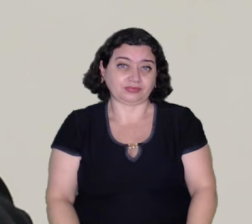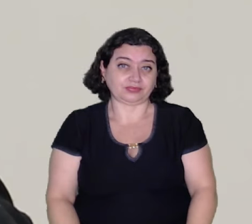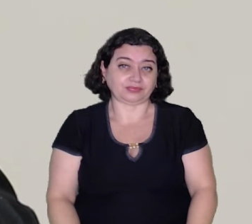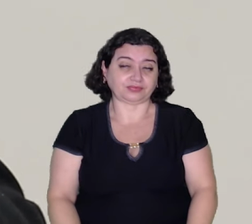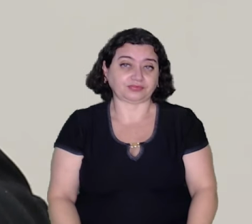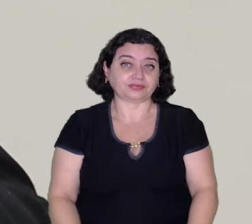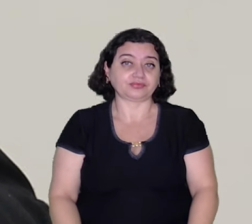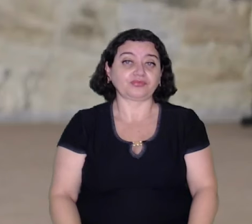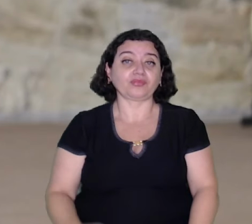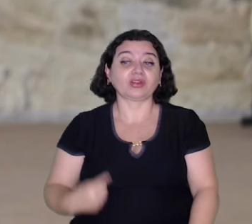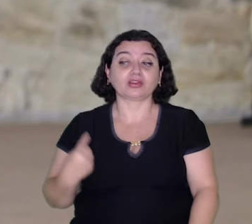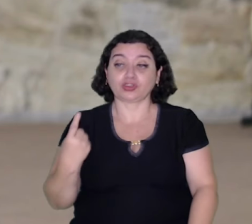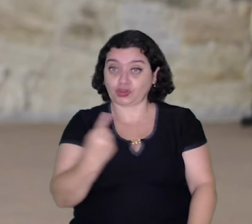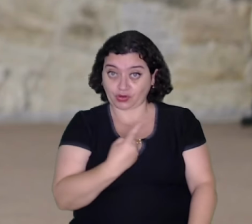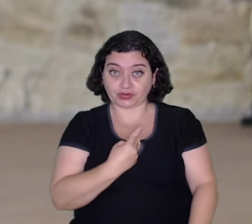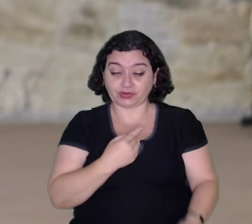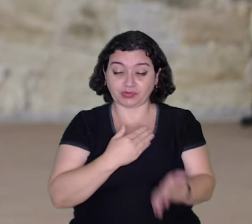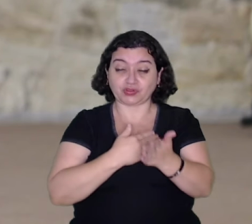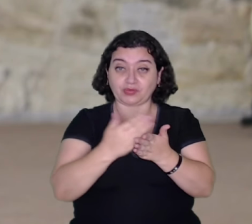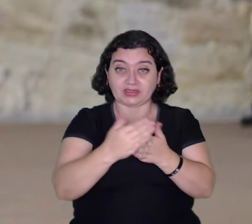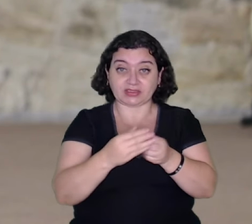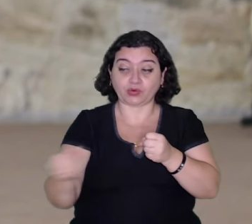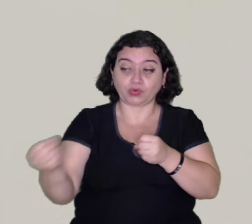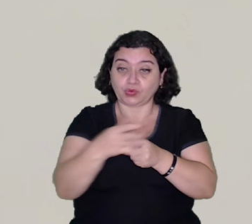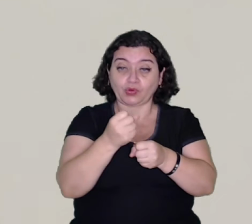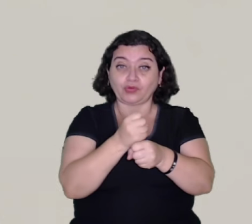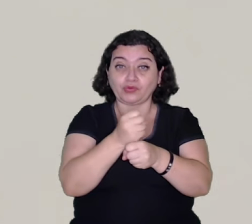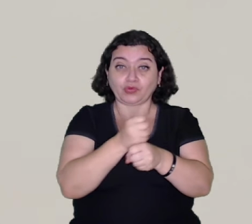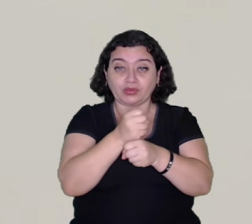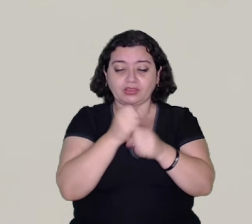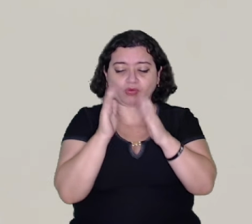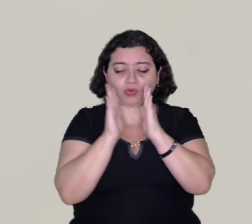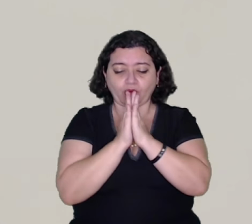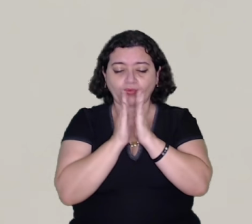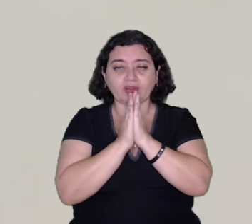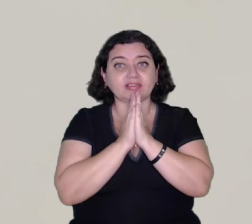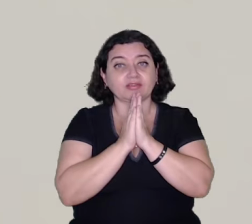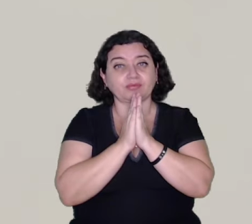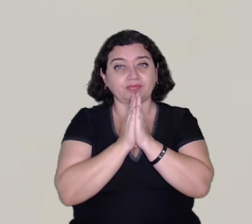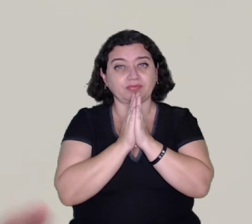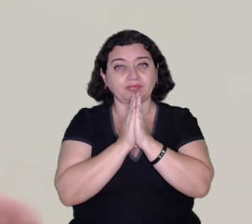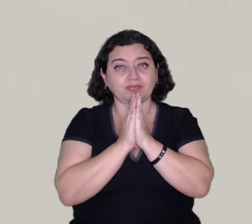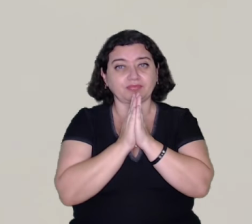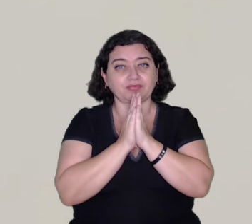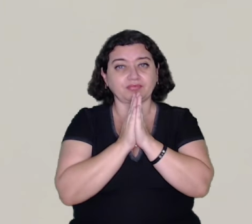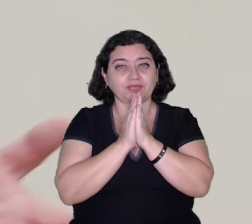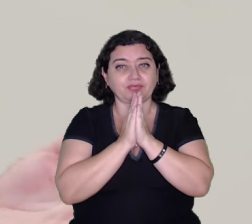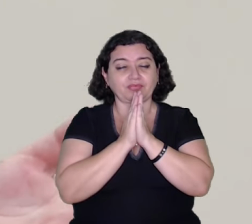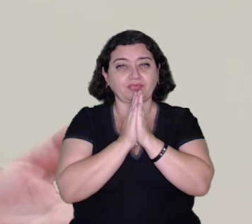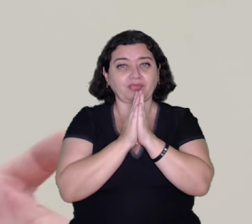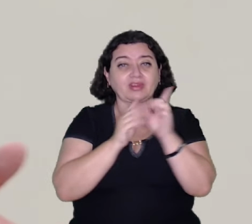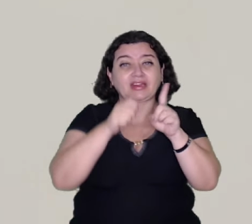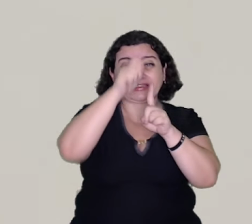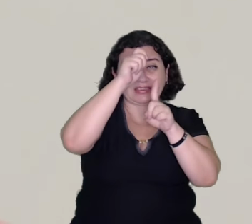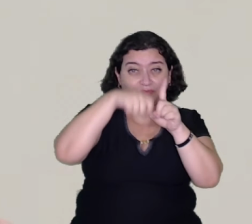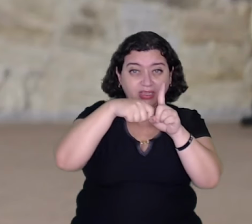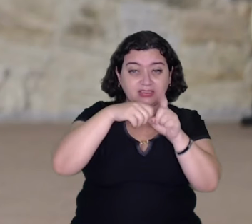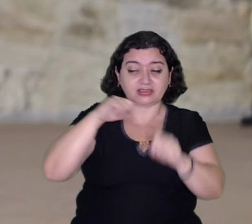Então, nós vamos iniciar o novo ano com oração. E nesse mês de